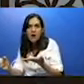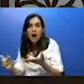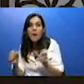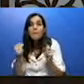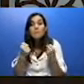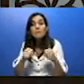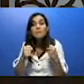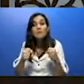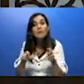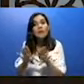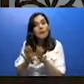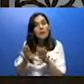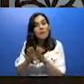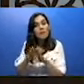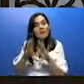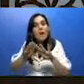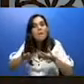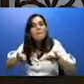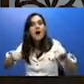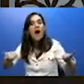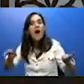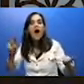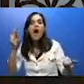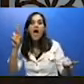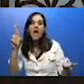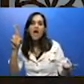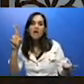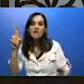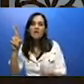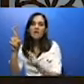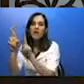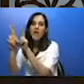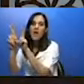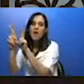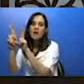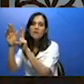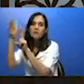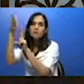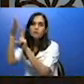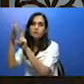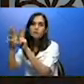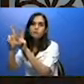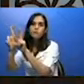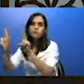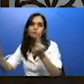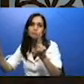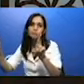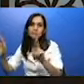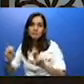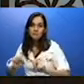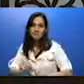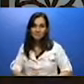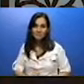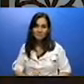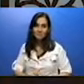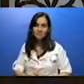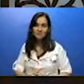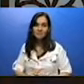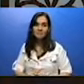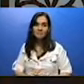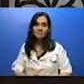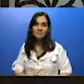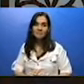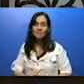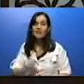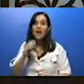separar o os dois erres eles não podem ficar juntos numa mesma sílaba então vai ficar assim